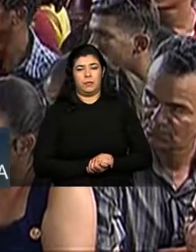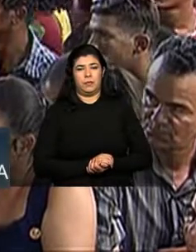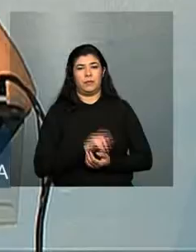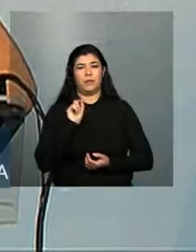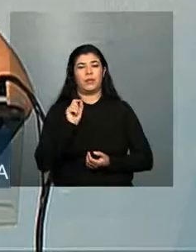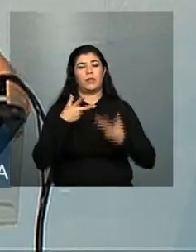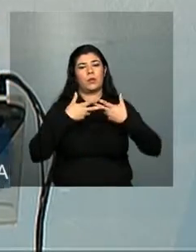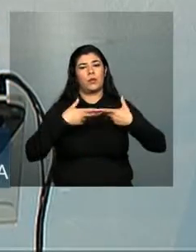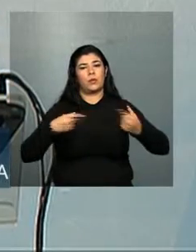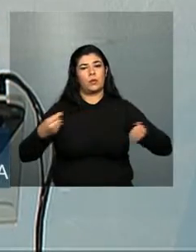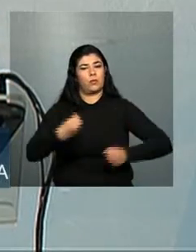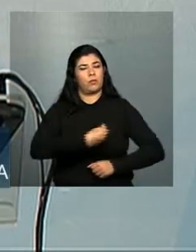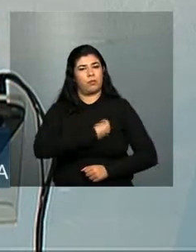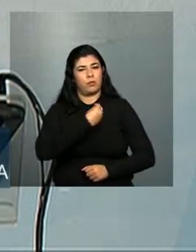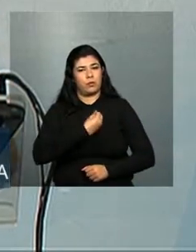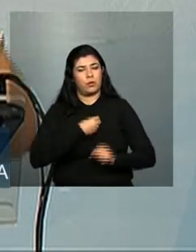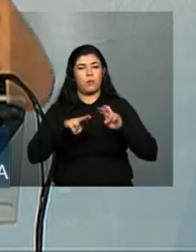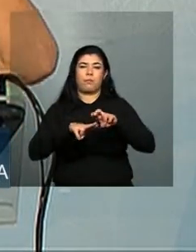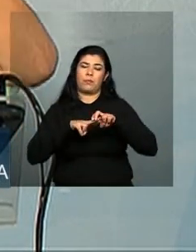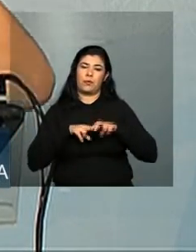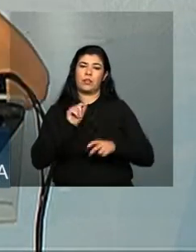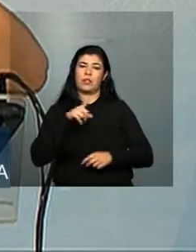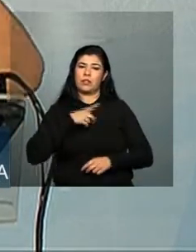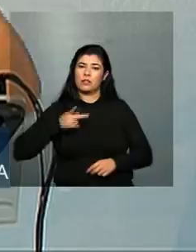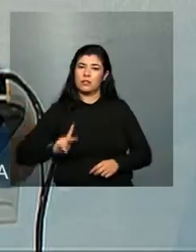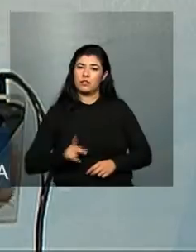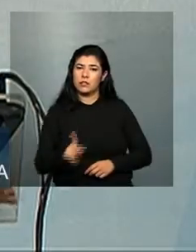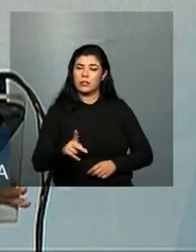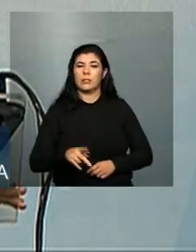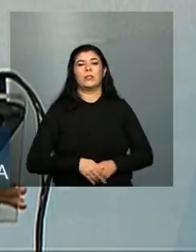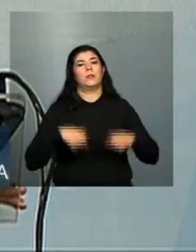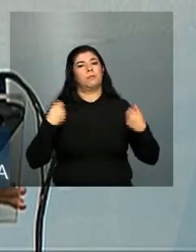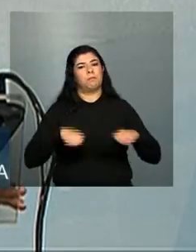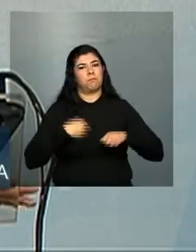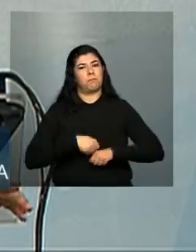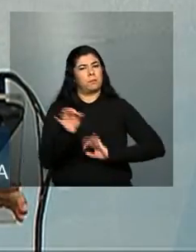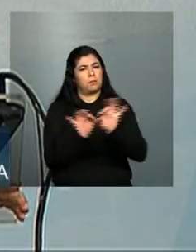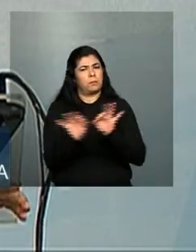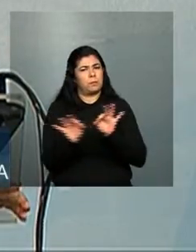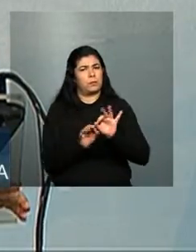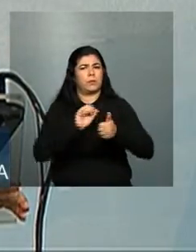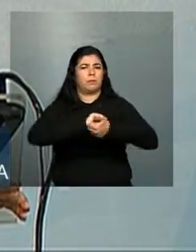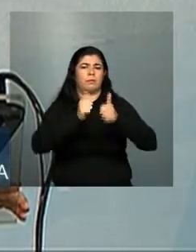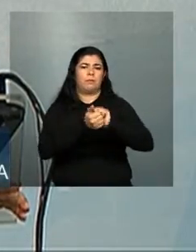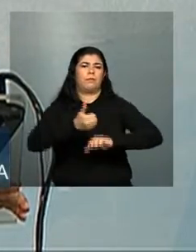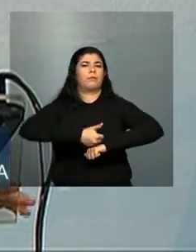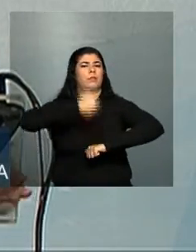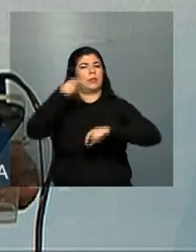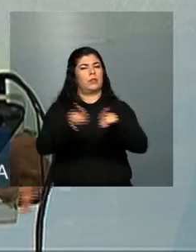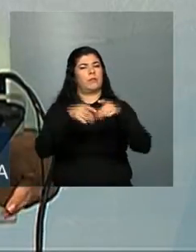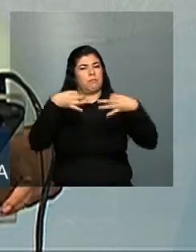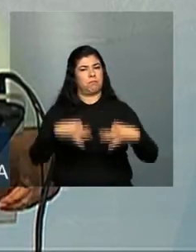é uma coisa viva, portanto, tem sempre de sofrer adaptações e